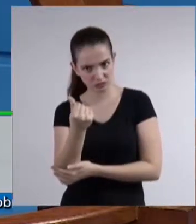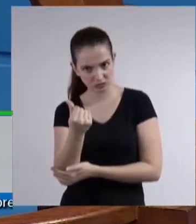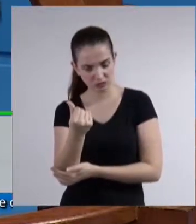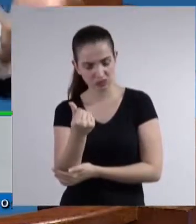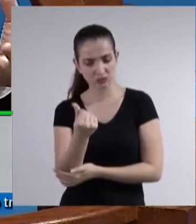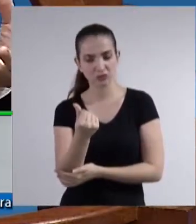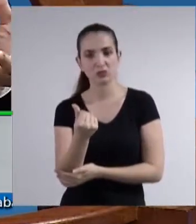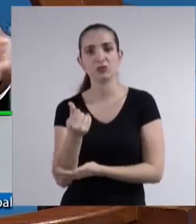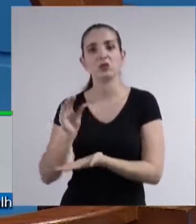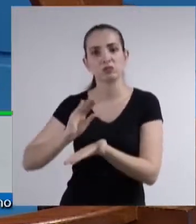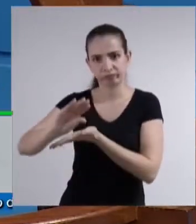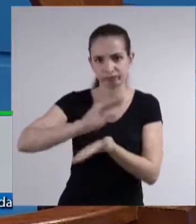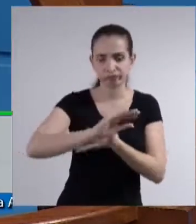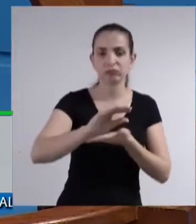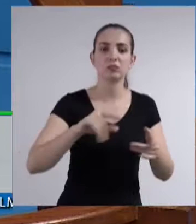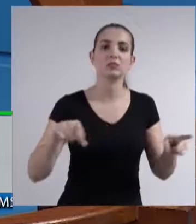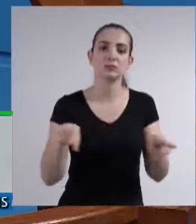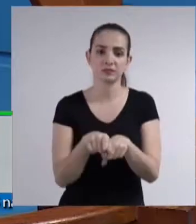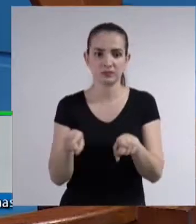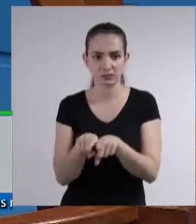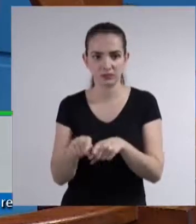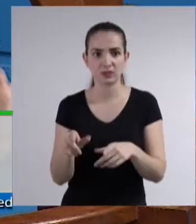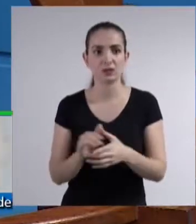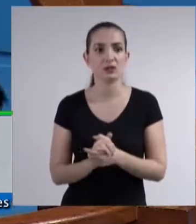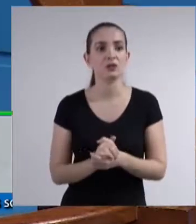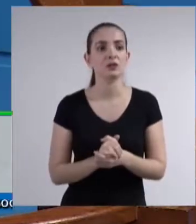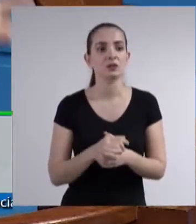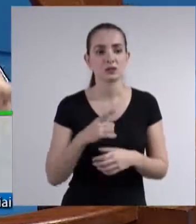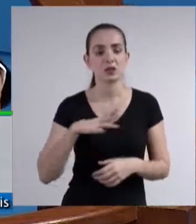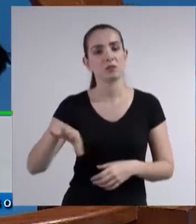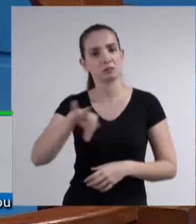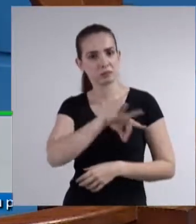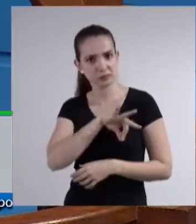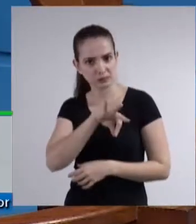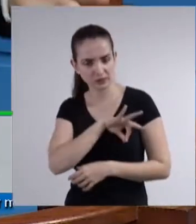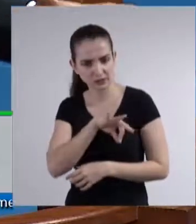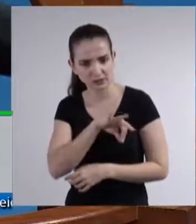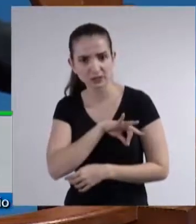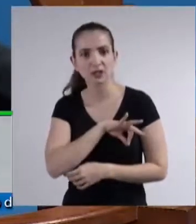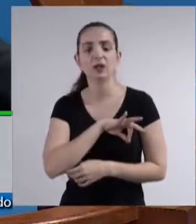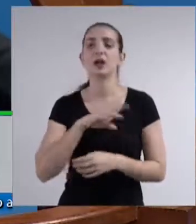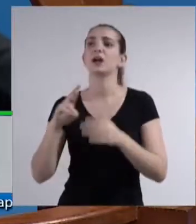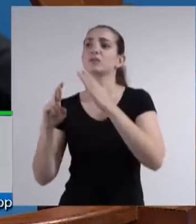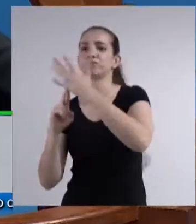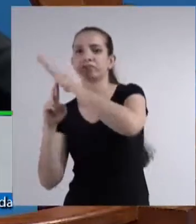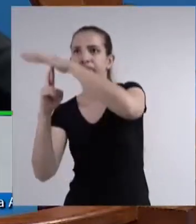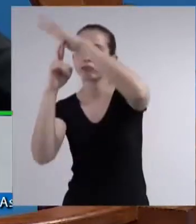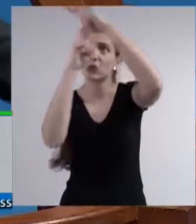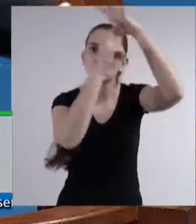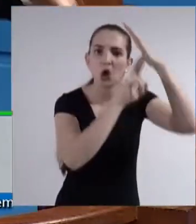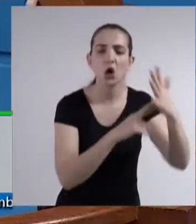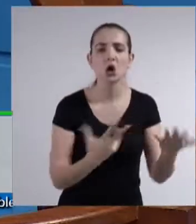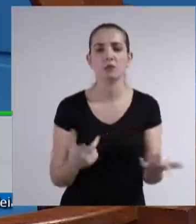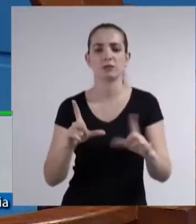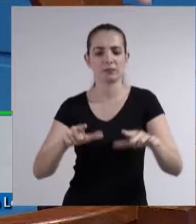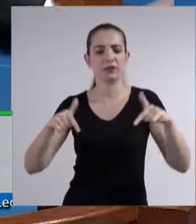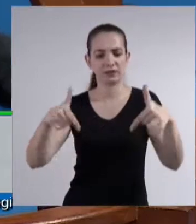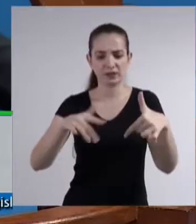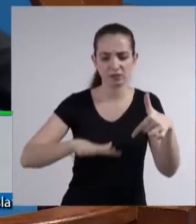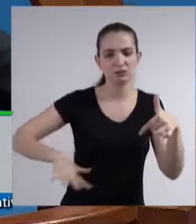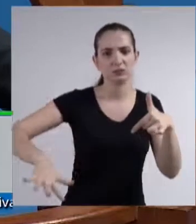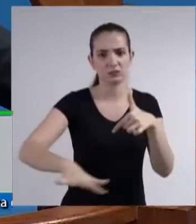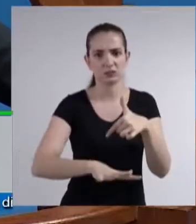envolve recrutamento de policiais, de tropas, helicóptero, para enfrentar